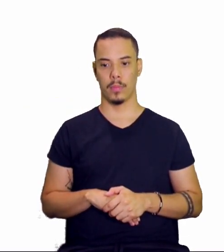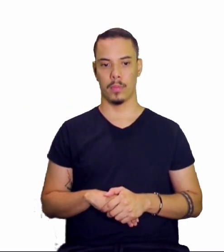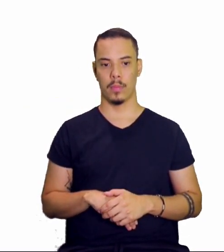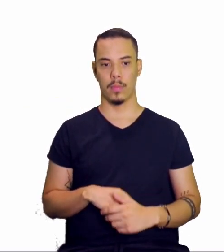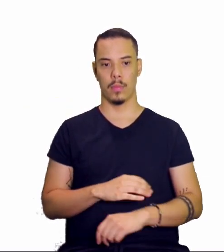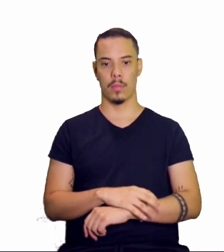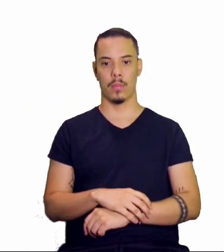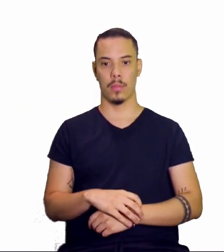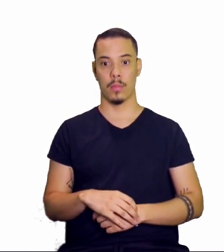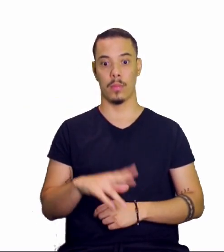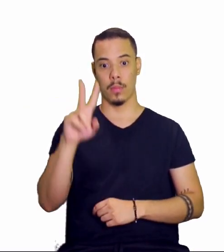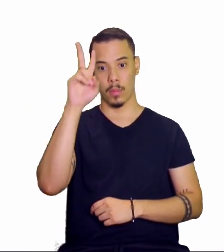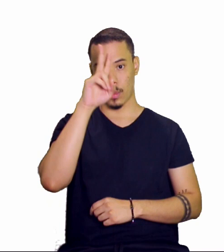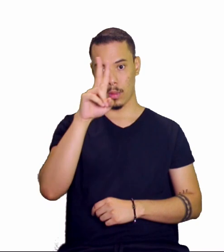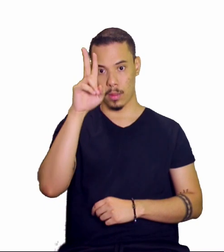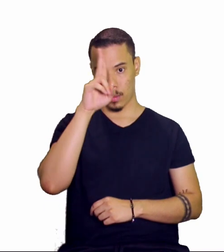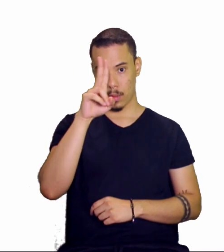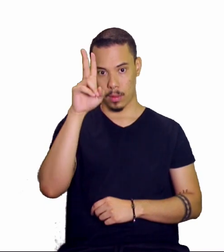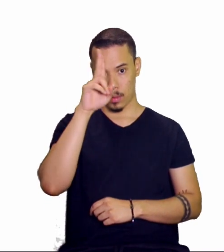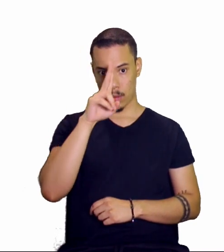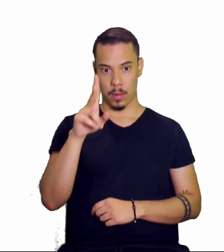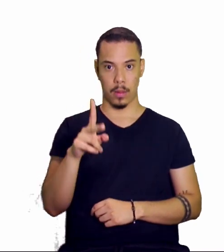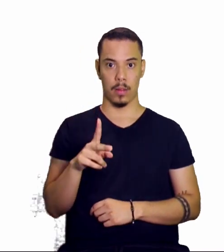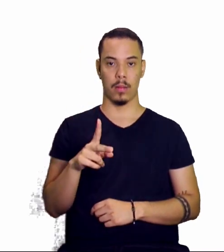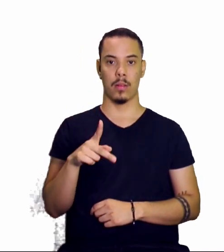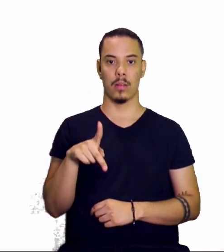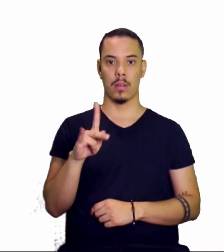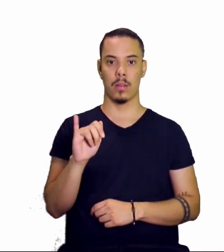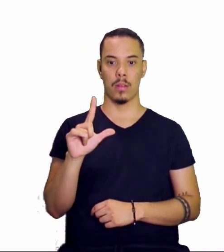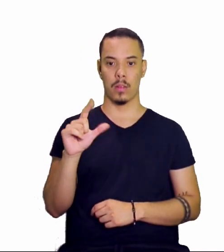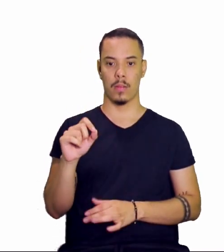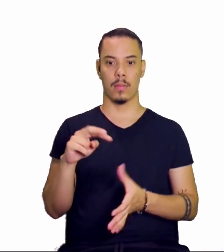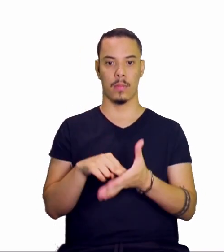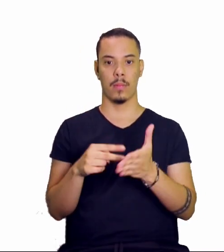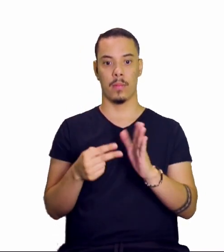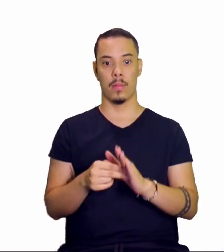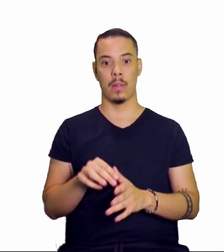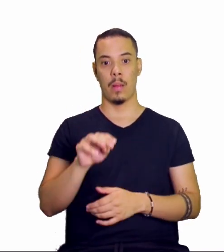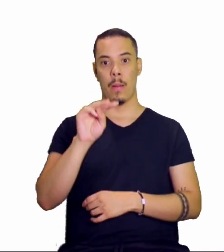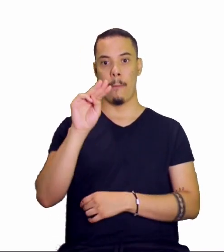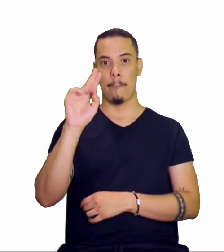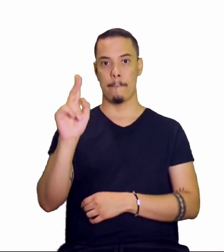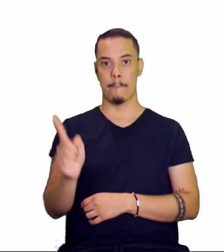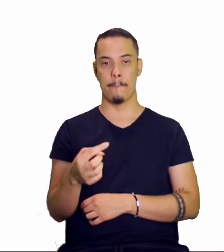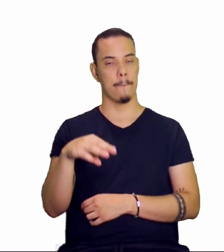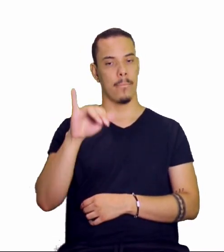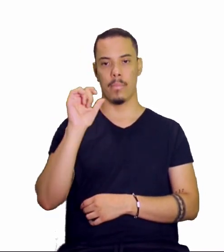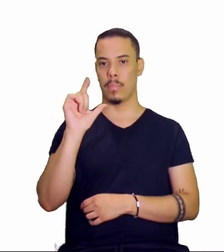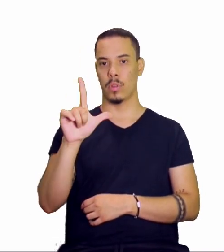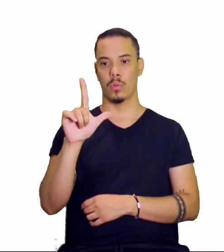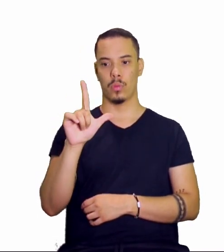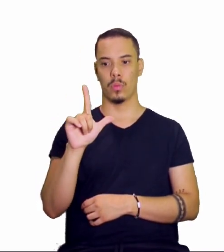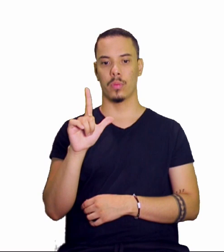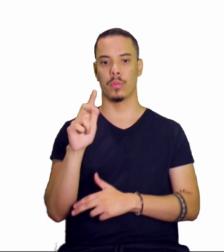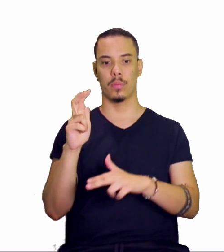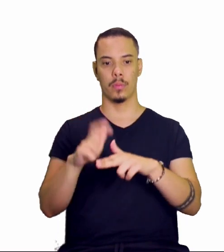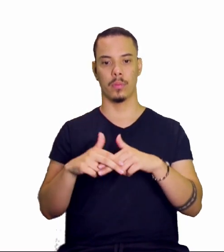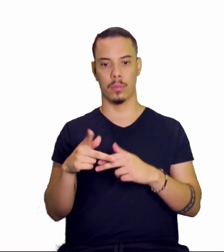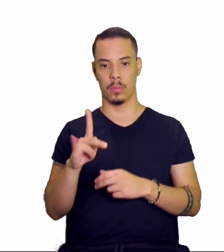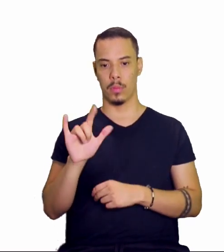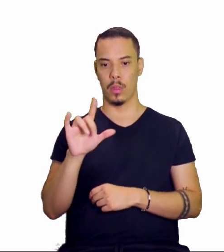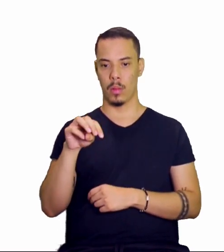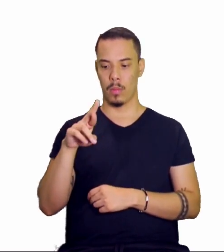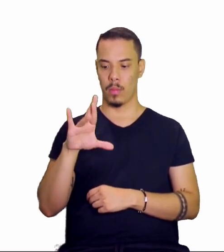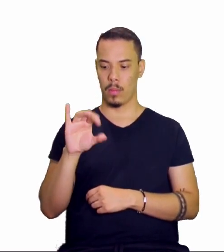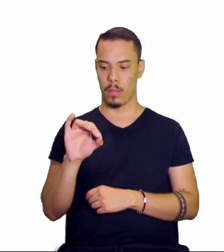Lembrando que quilo vem até do grego. Quilos quer dizer 1000. A palavra quer dizer 1000, nada mais do que isso. Então, quilômetro,